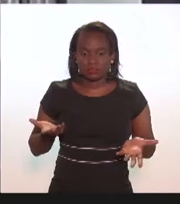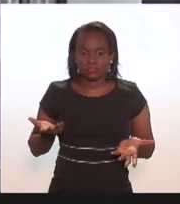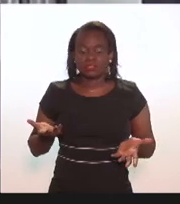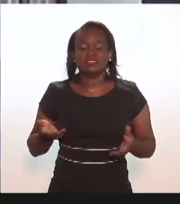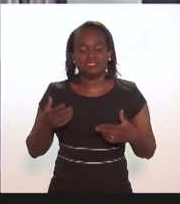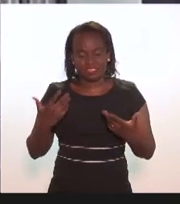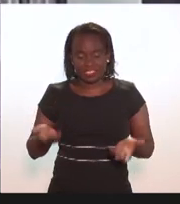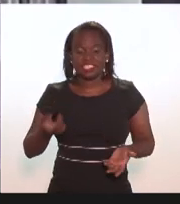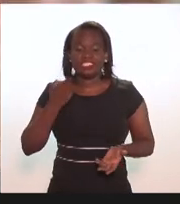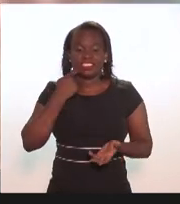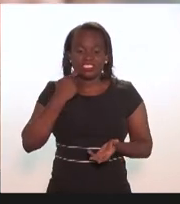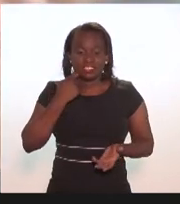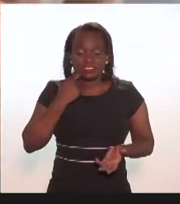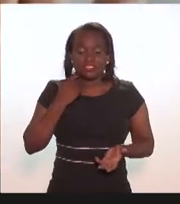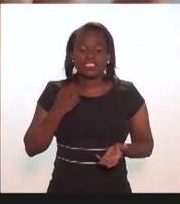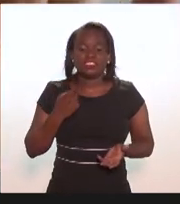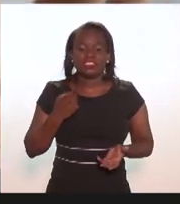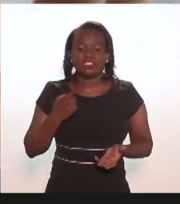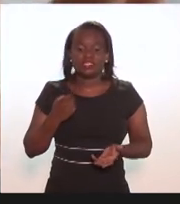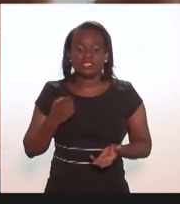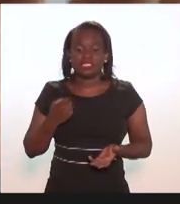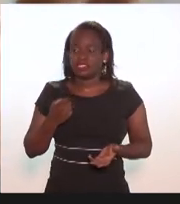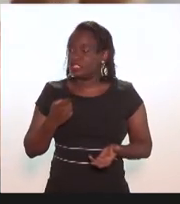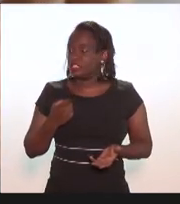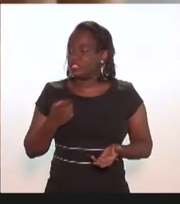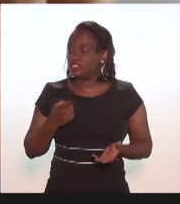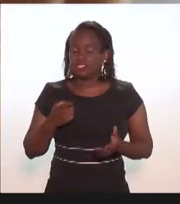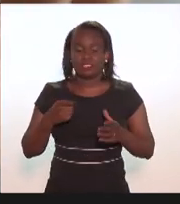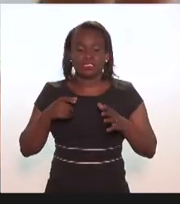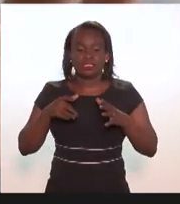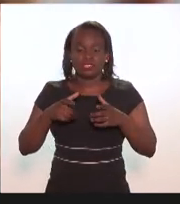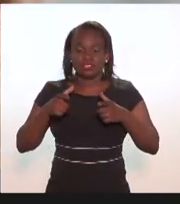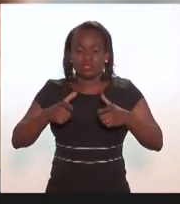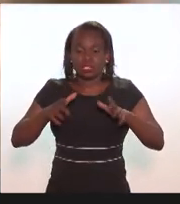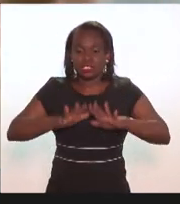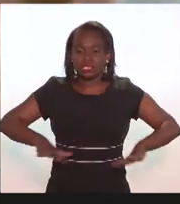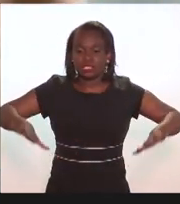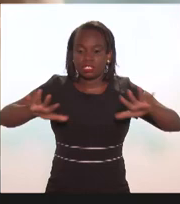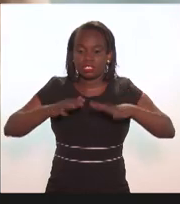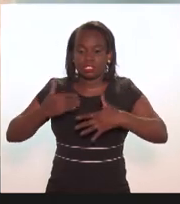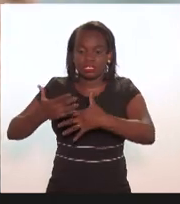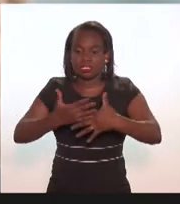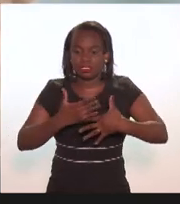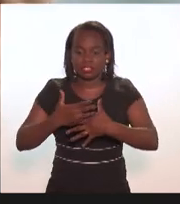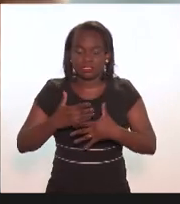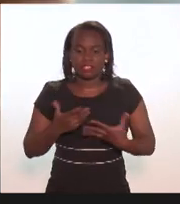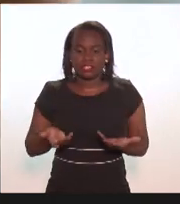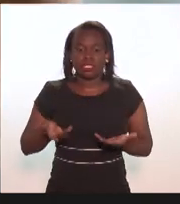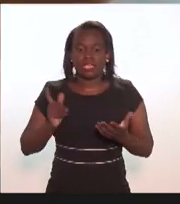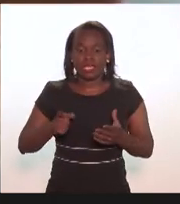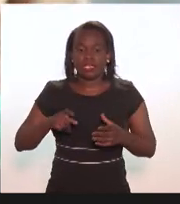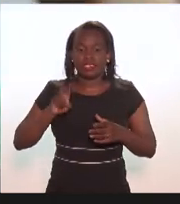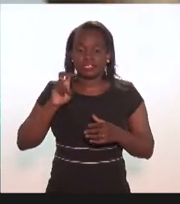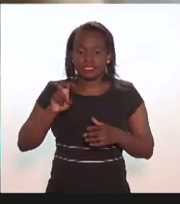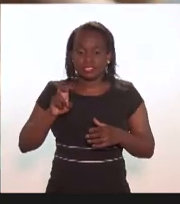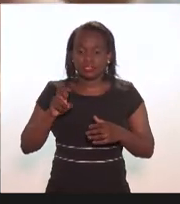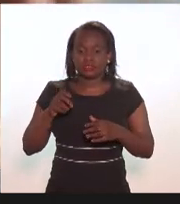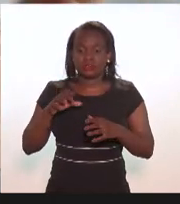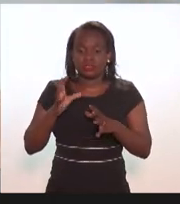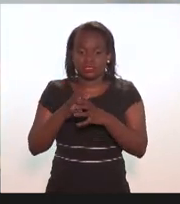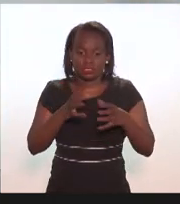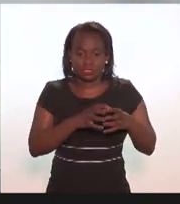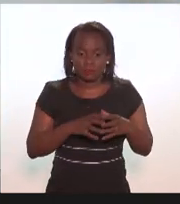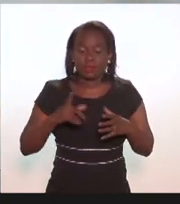Tributação. E sexta-feira, região metropolitana. Só aí são 5 comissões. Mas tem umas